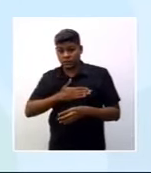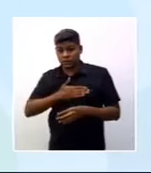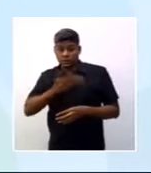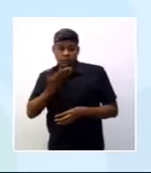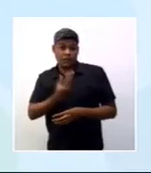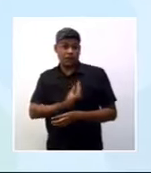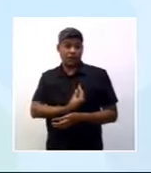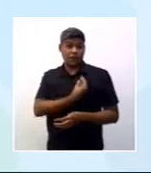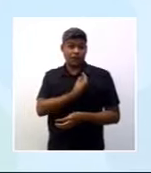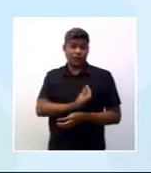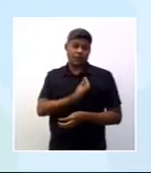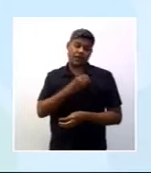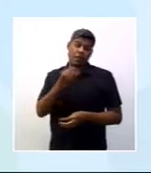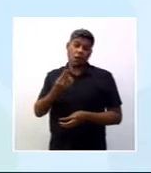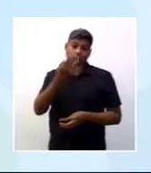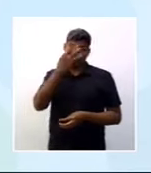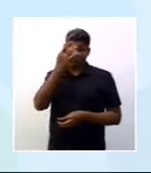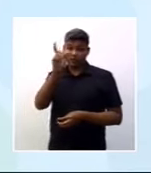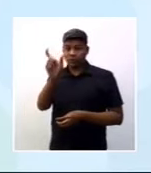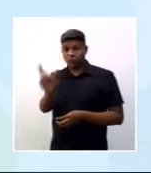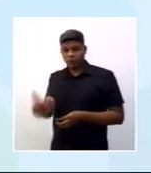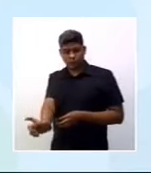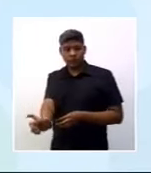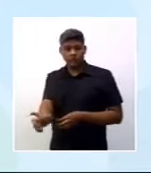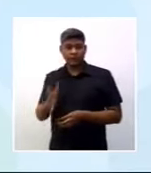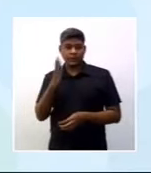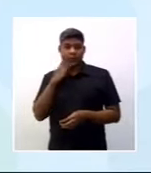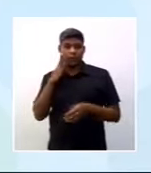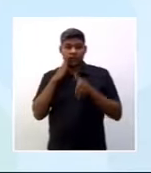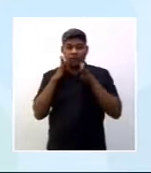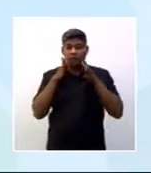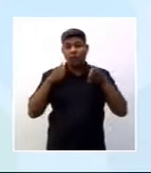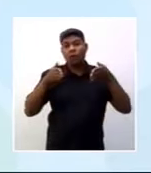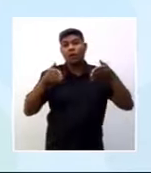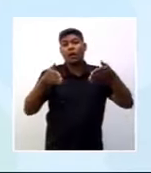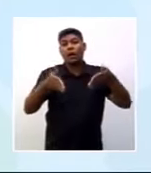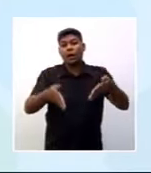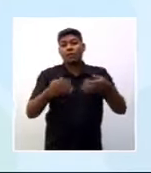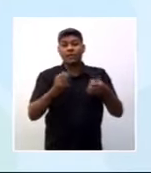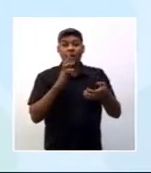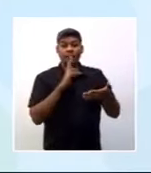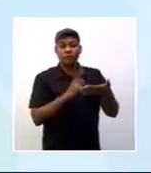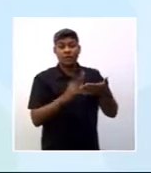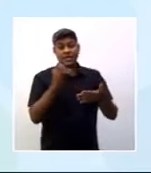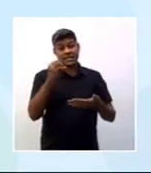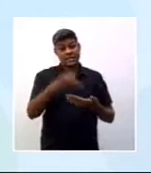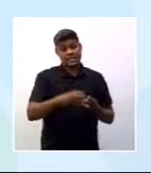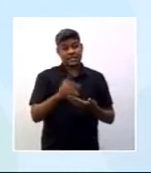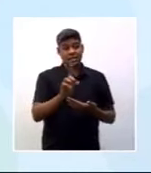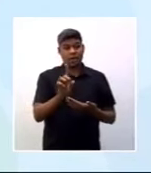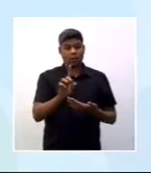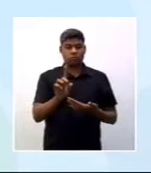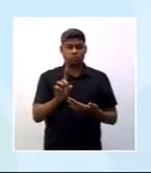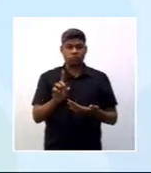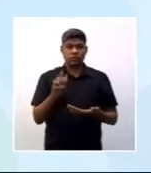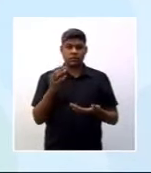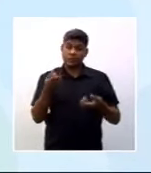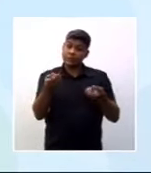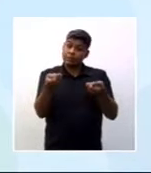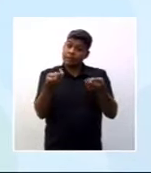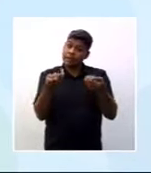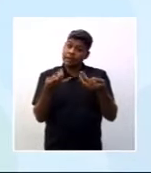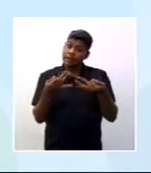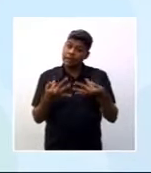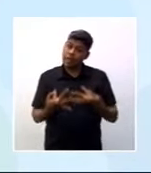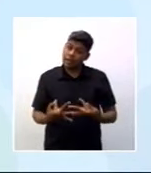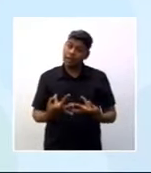na sua vida essa pessoa uma coisa que eu quero focar é que tem que ser um responder só assim não eu quero que vocês digam para